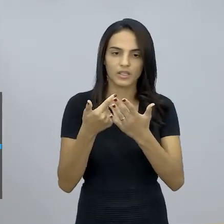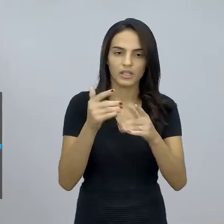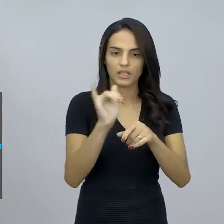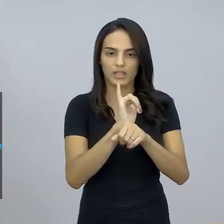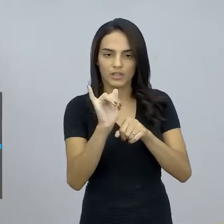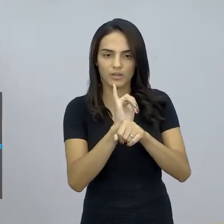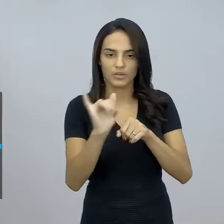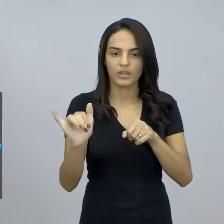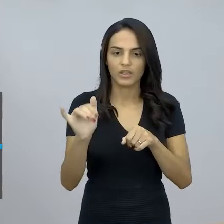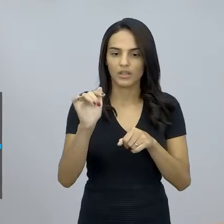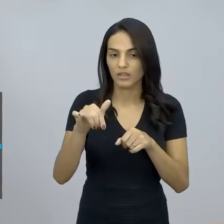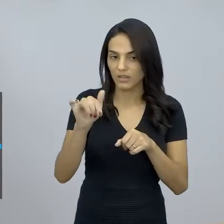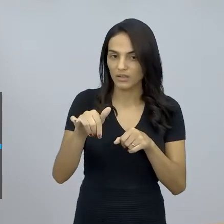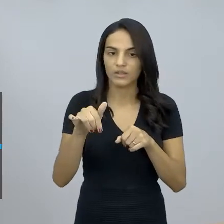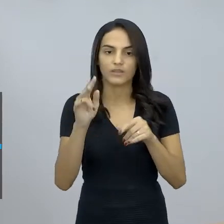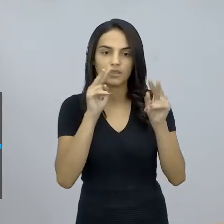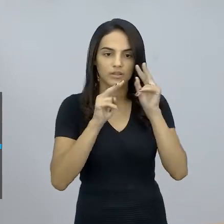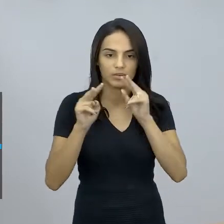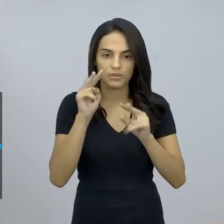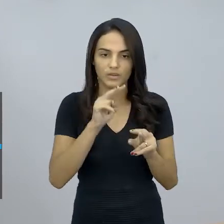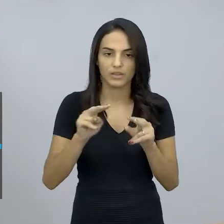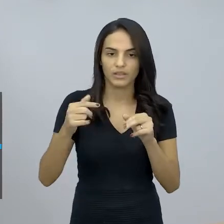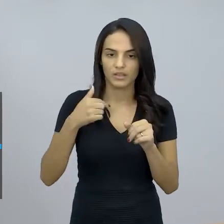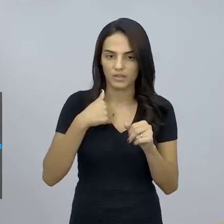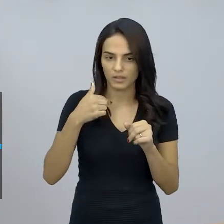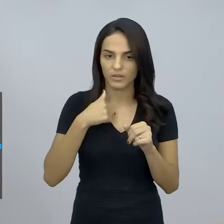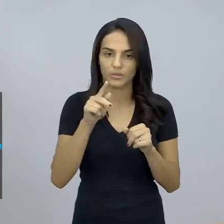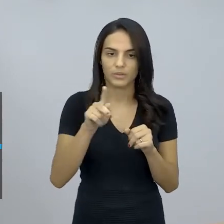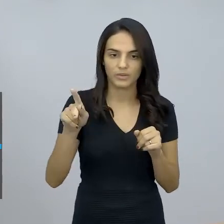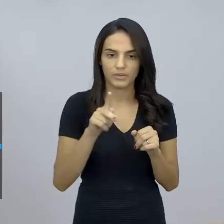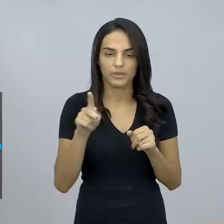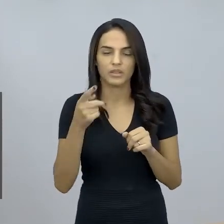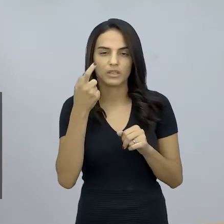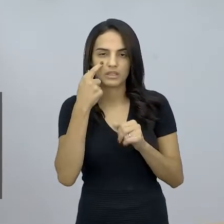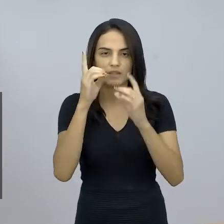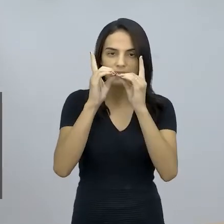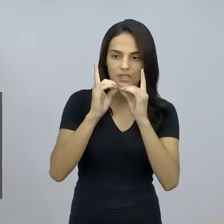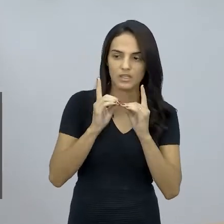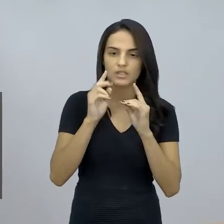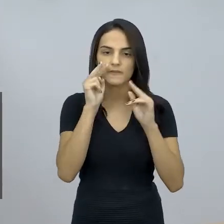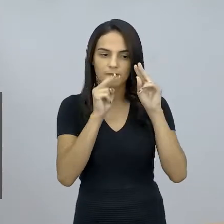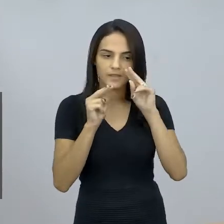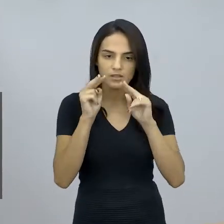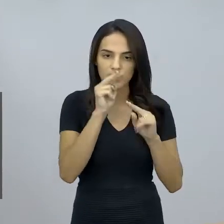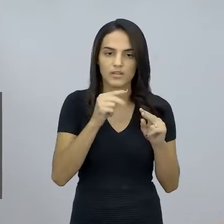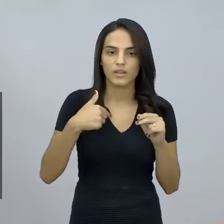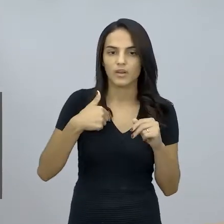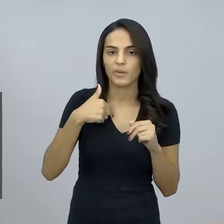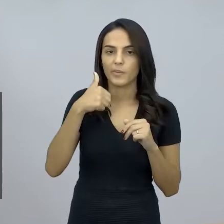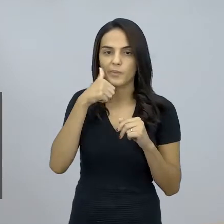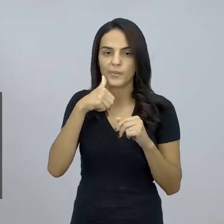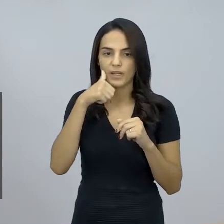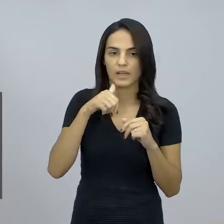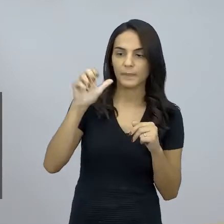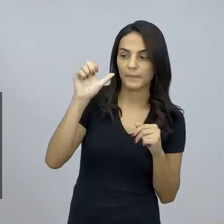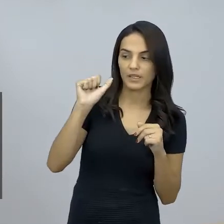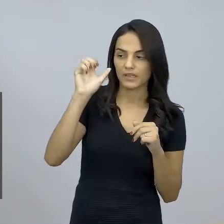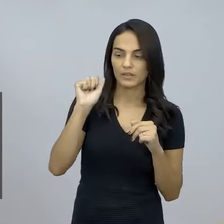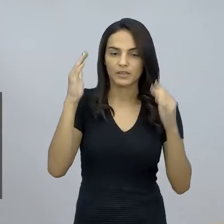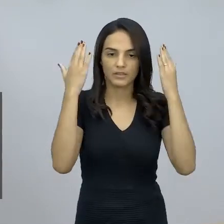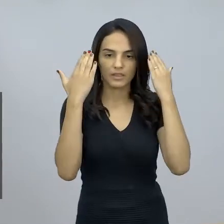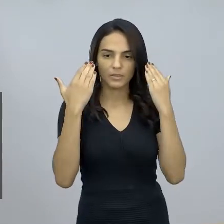área da deficiência visual, sou uma pessoa com deficiência visual, eu sou uma mulher branca, tenho